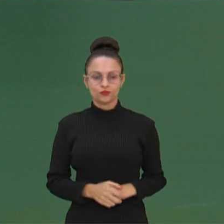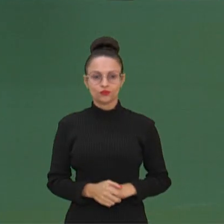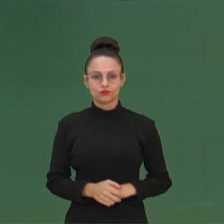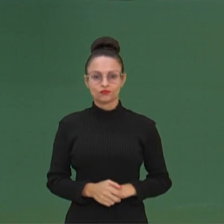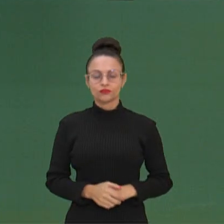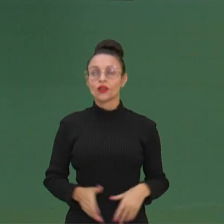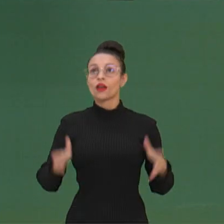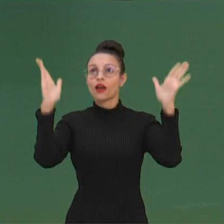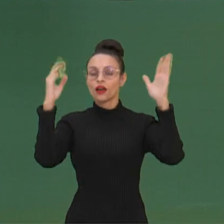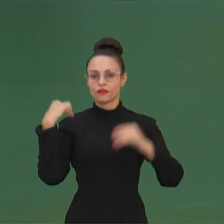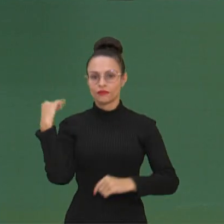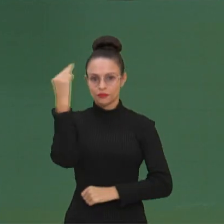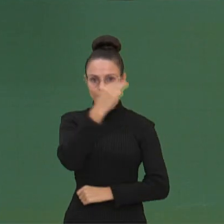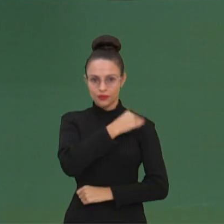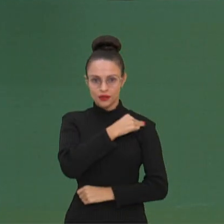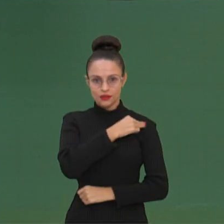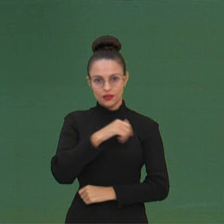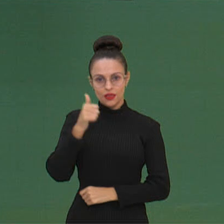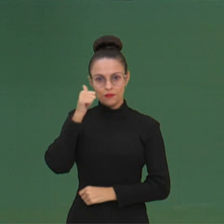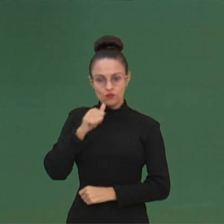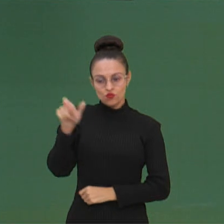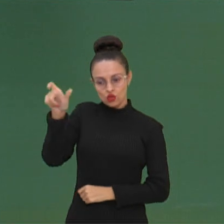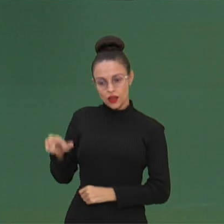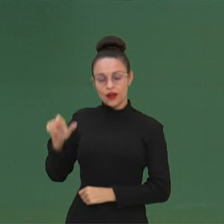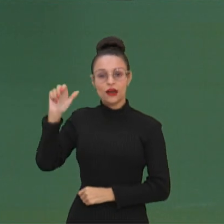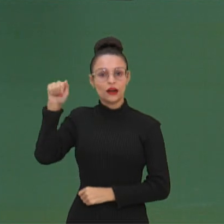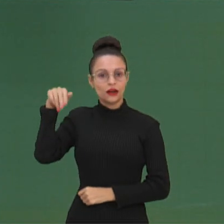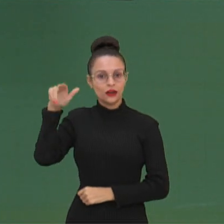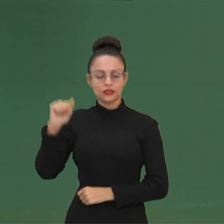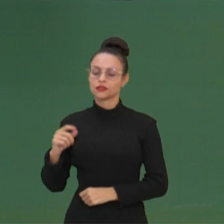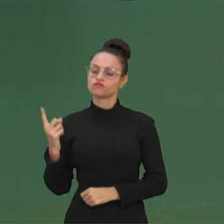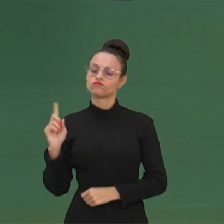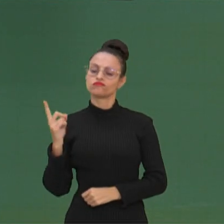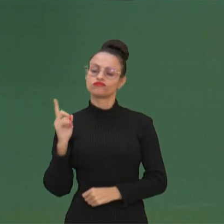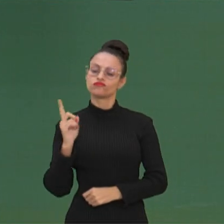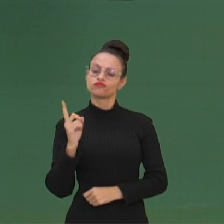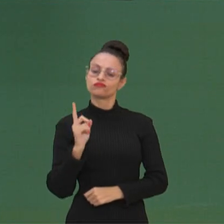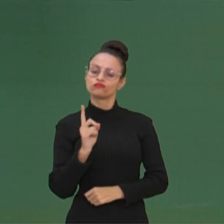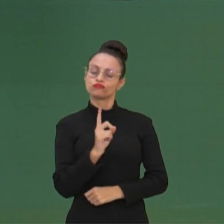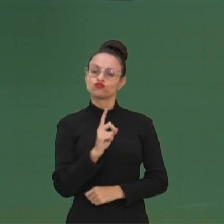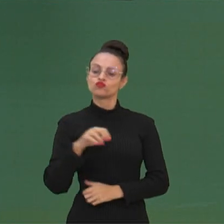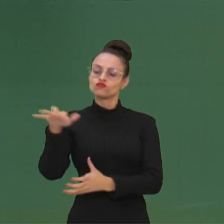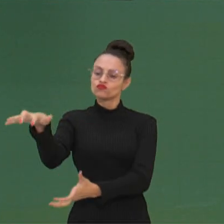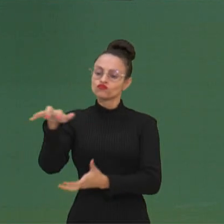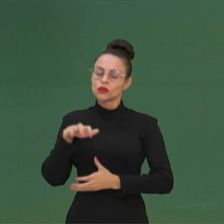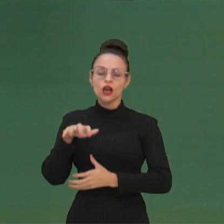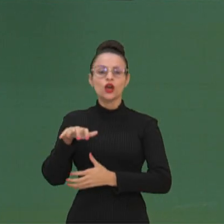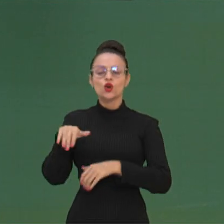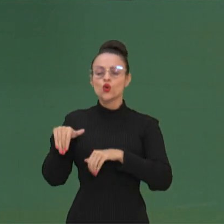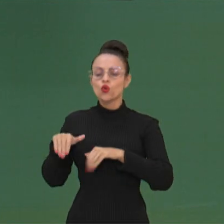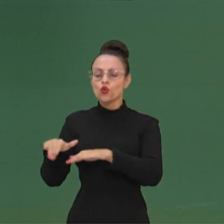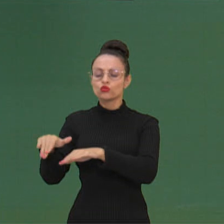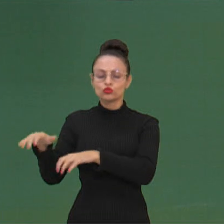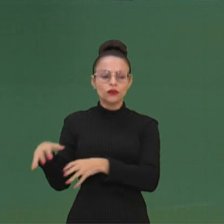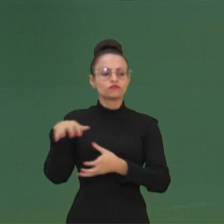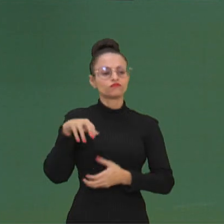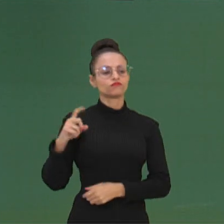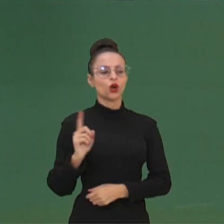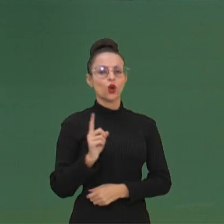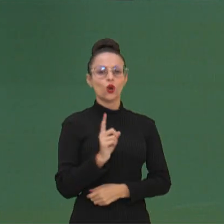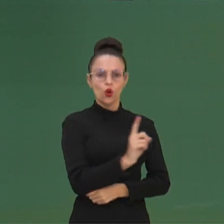de teatro, né? Que são narrativas bem mais longas. Identifiquem nos trechos a seguir de quem é cada uma